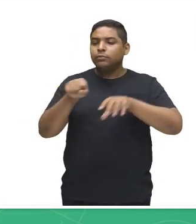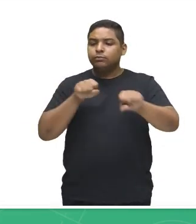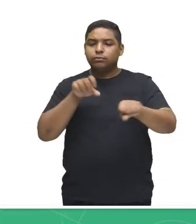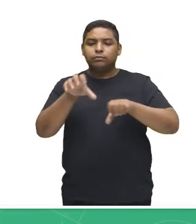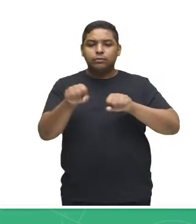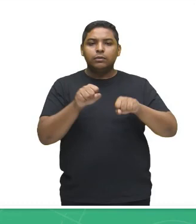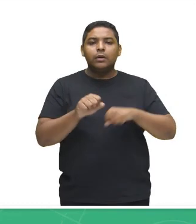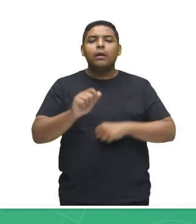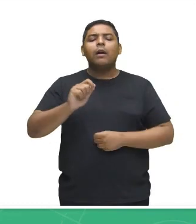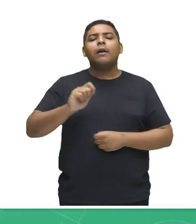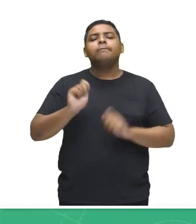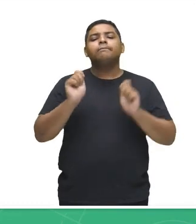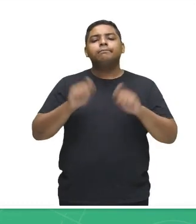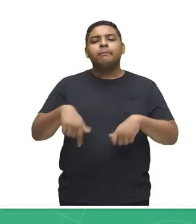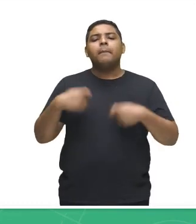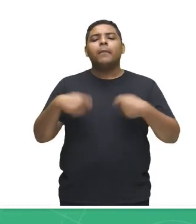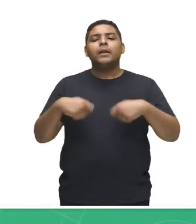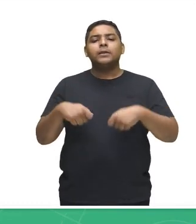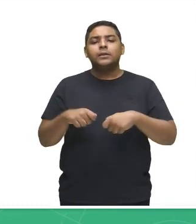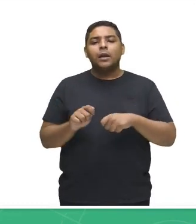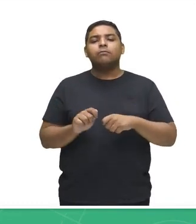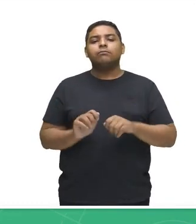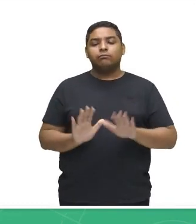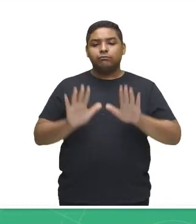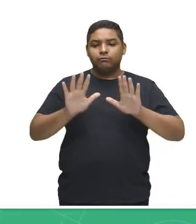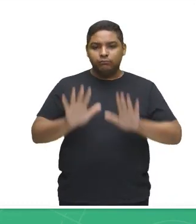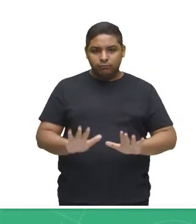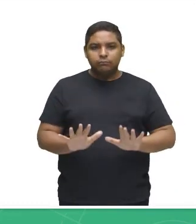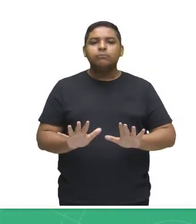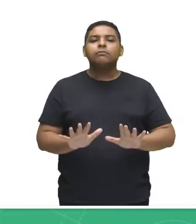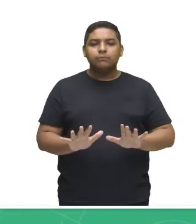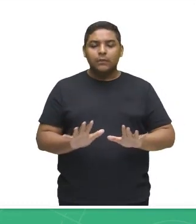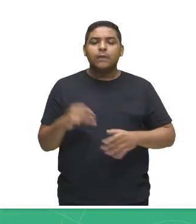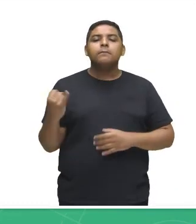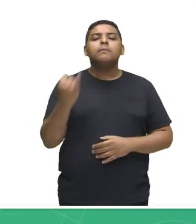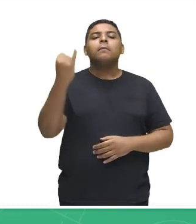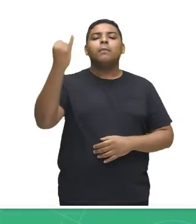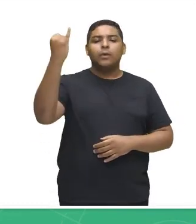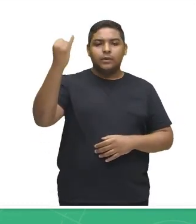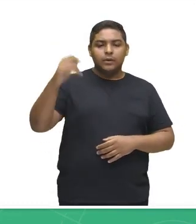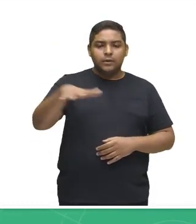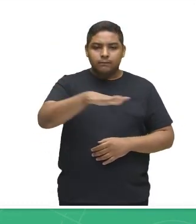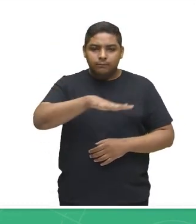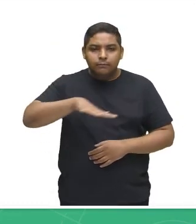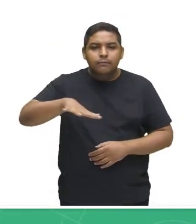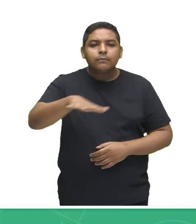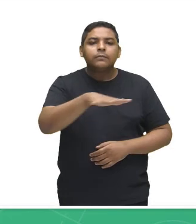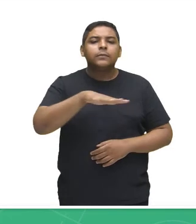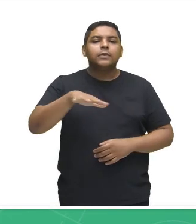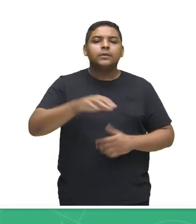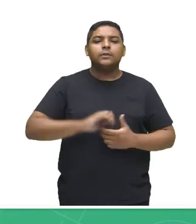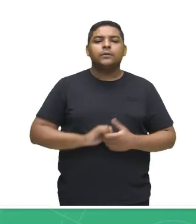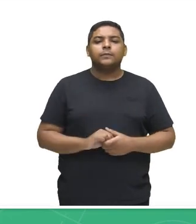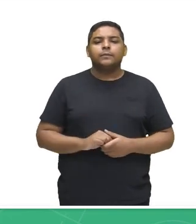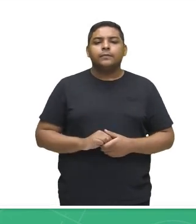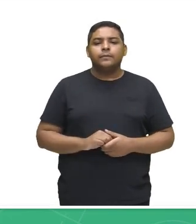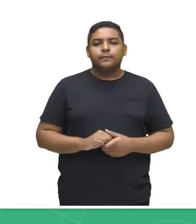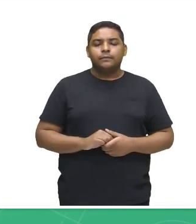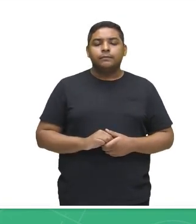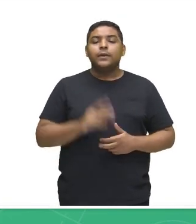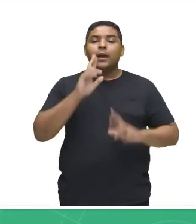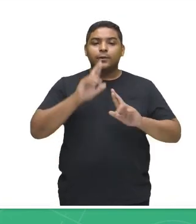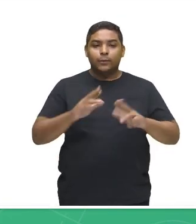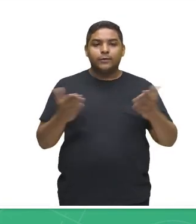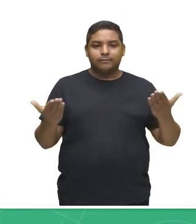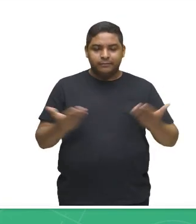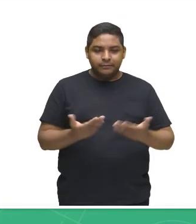vai haver necessidade de se fixar. E aí é que vai ser a importância dessa região, certo? Então, vamos lá trazer a resposta para vocês aí,